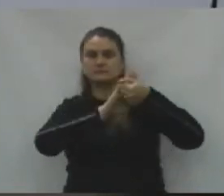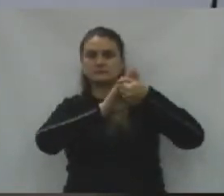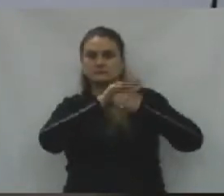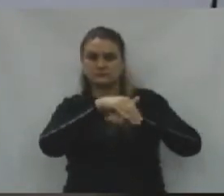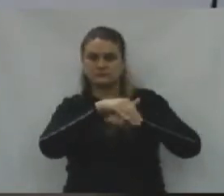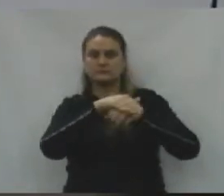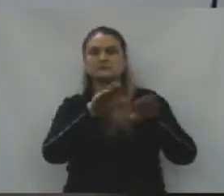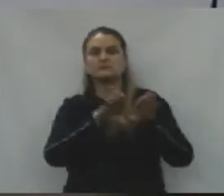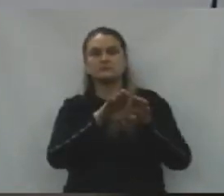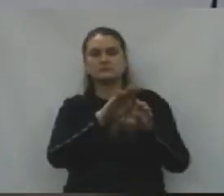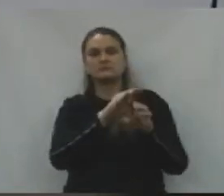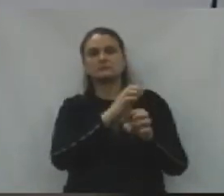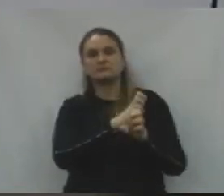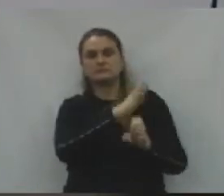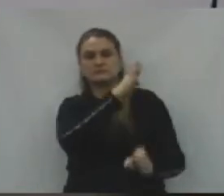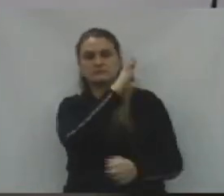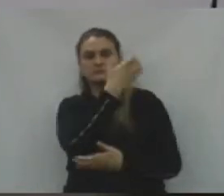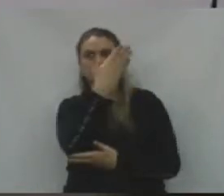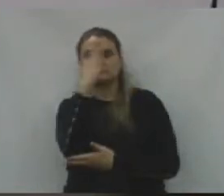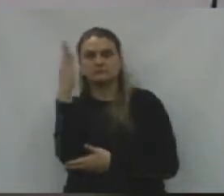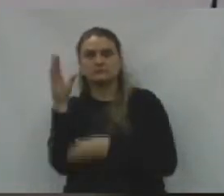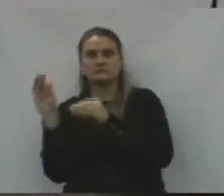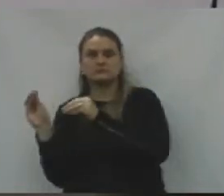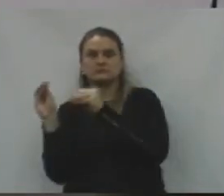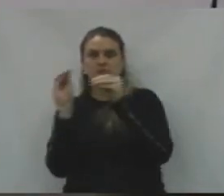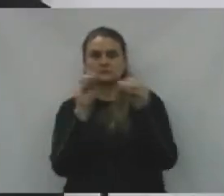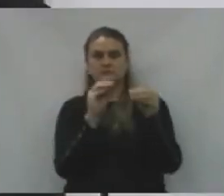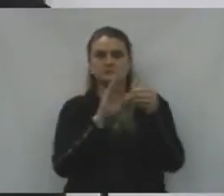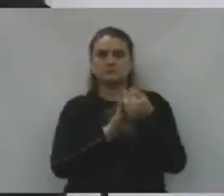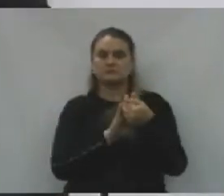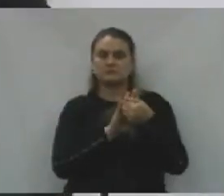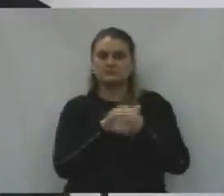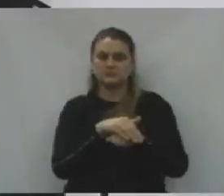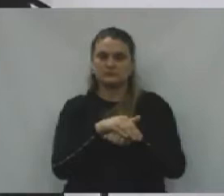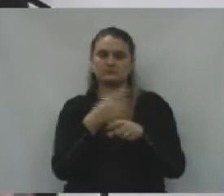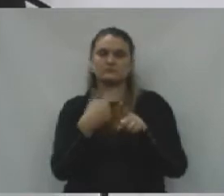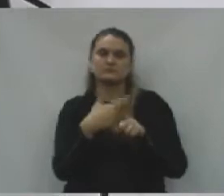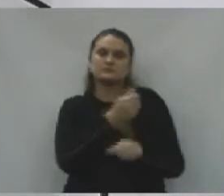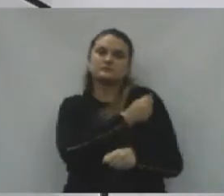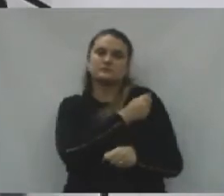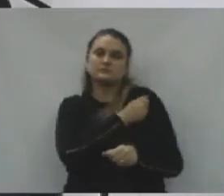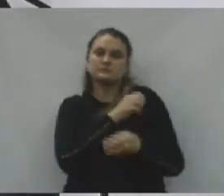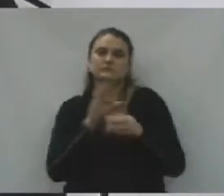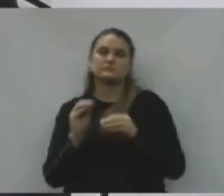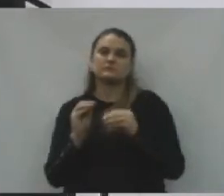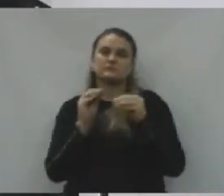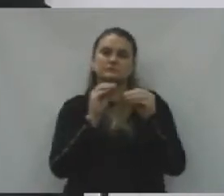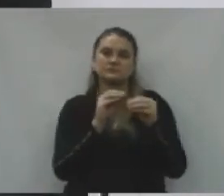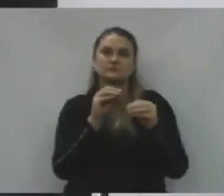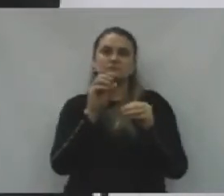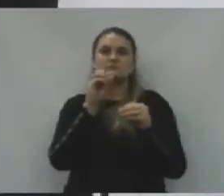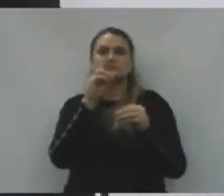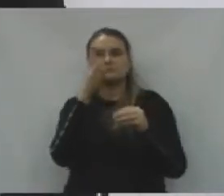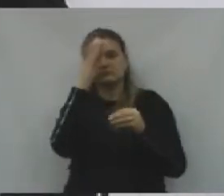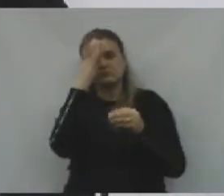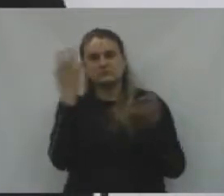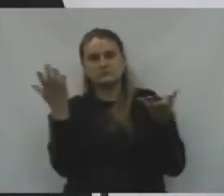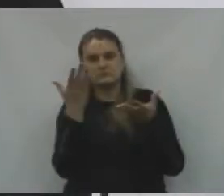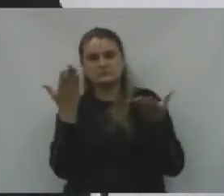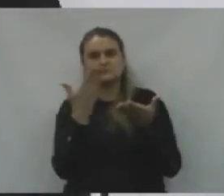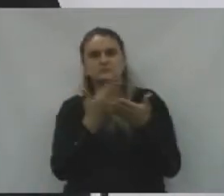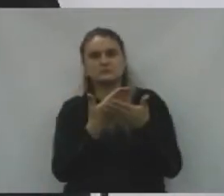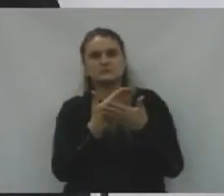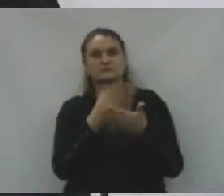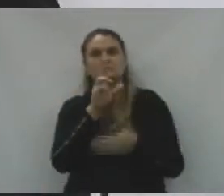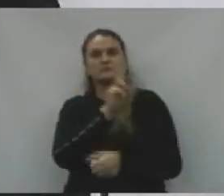engenharia ambiental também foi para noturno, atendendo o pedido dos nossos acadêmicos, inclusive, ou de pessoas que queriam estudar na Uniuv.